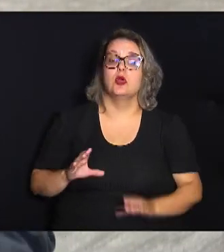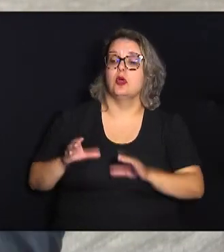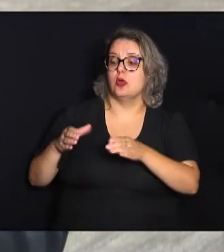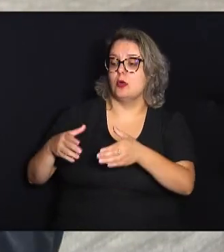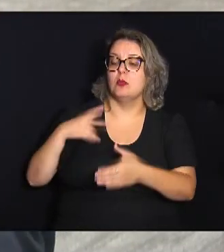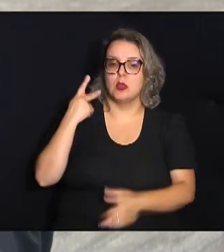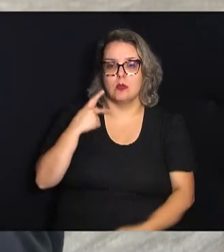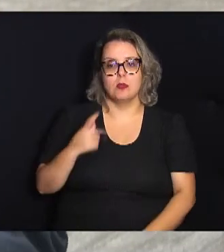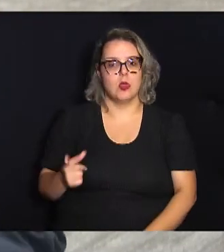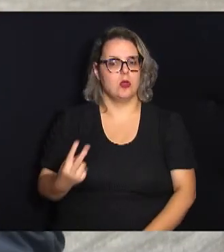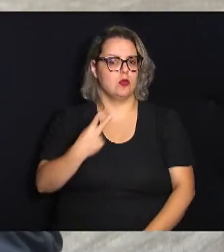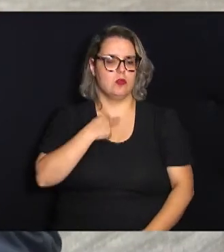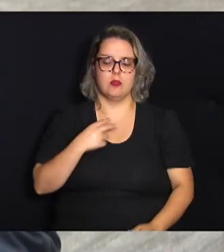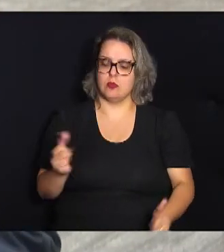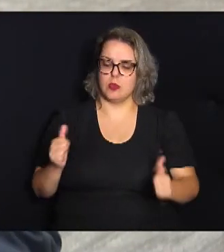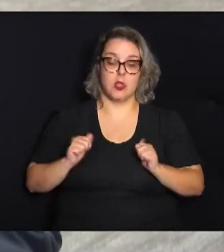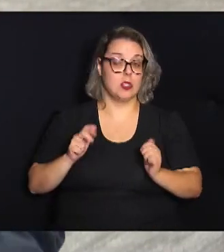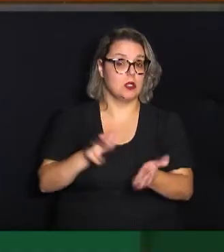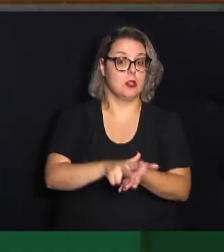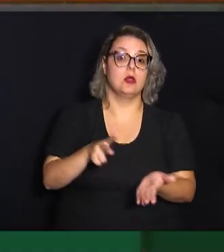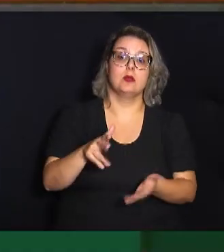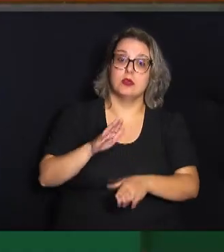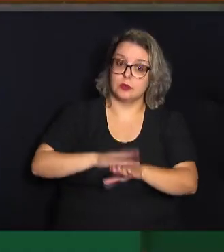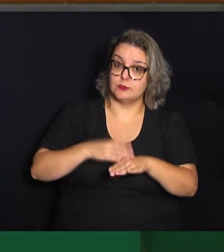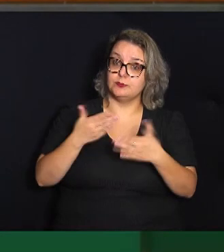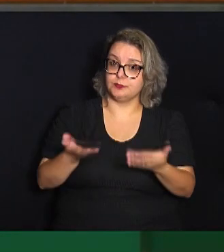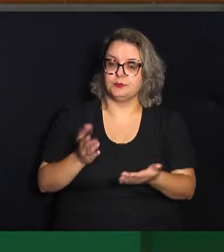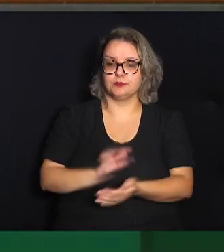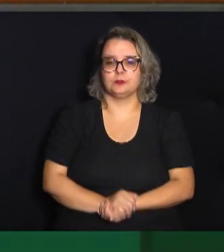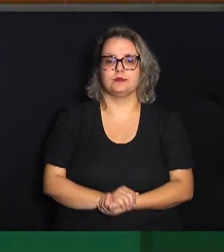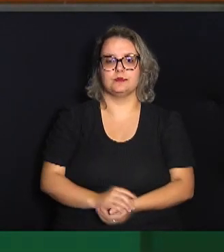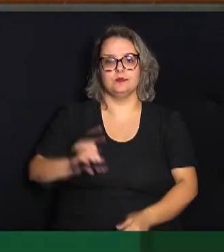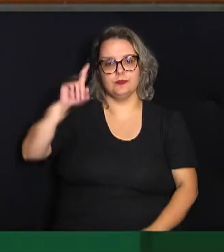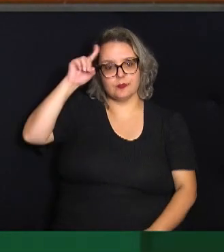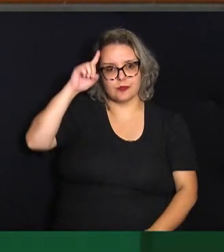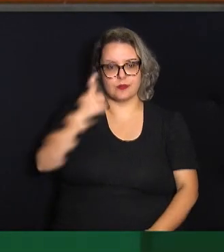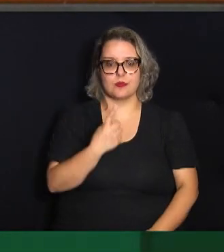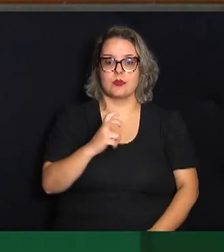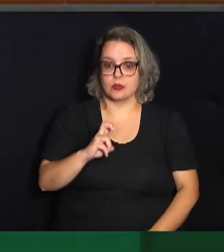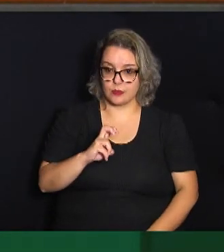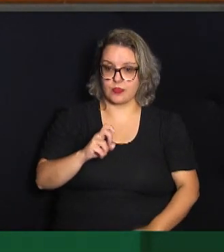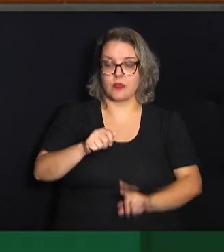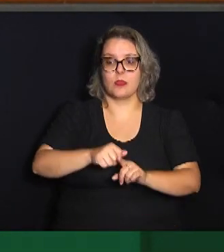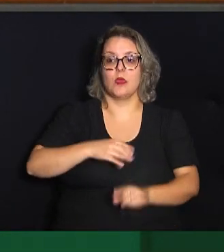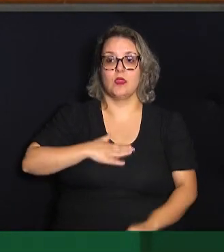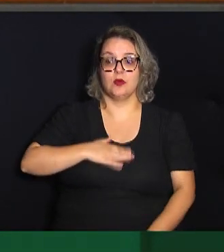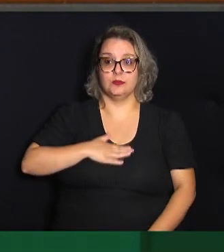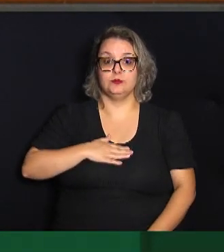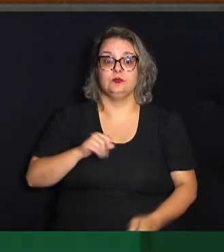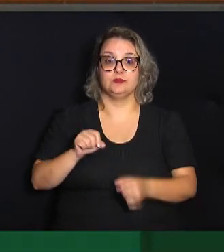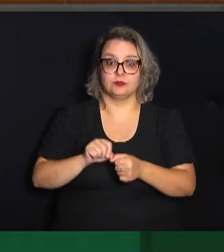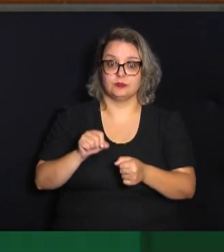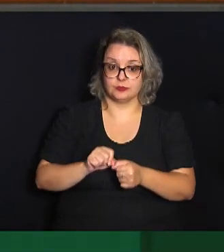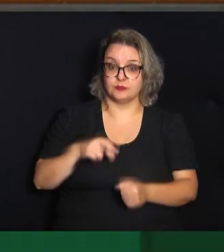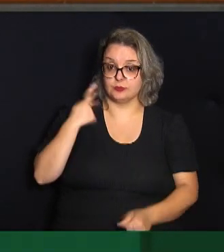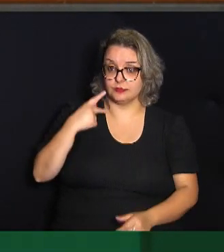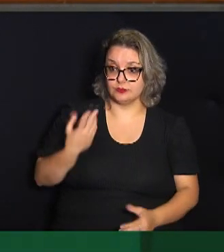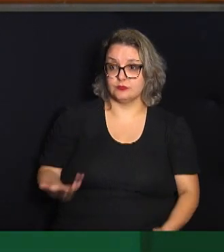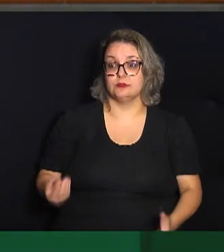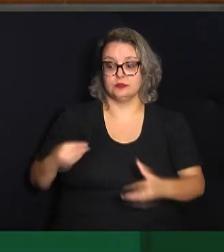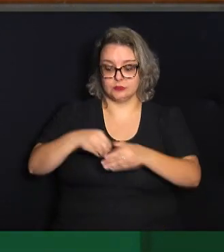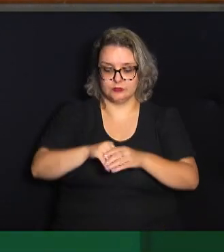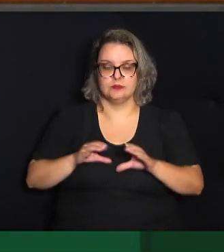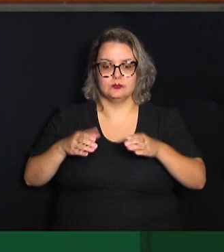se omitir em regulamentar essa atividade. No dia 15 de agosto, essa proposta feita pelo vereador passou pela Comissão